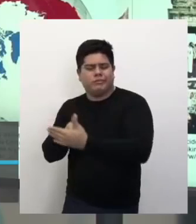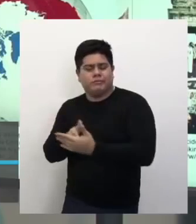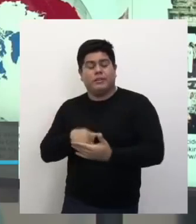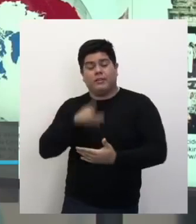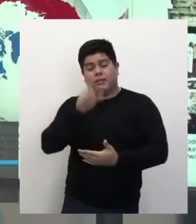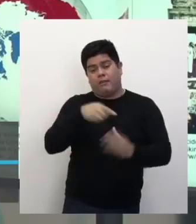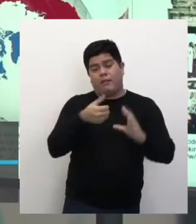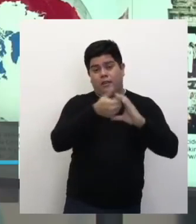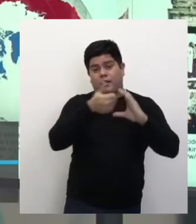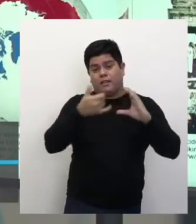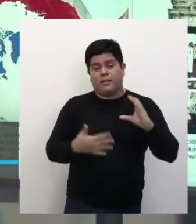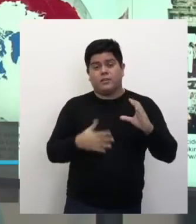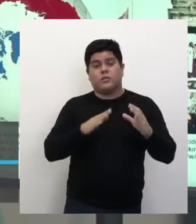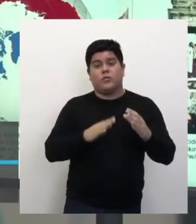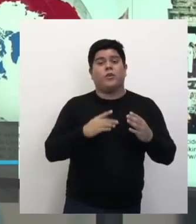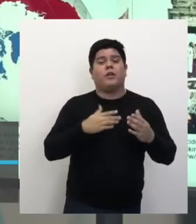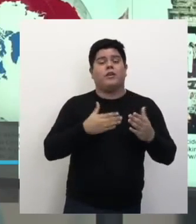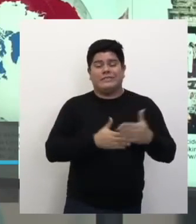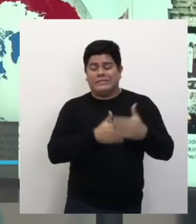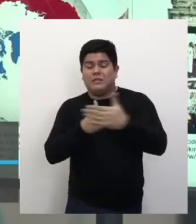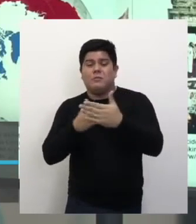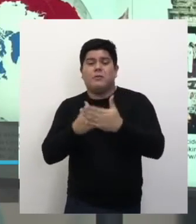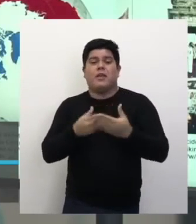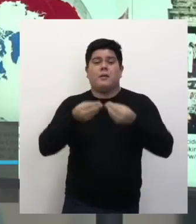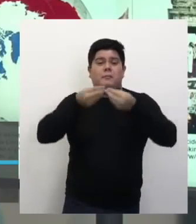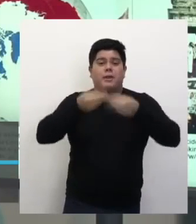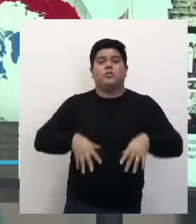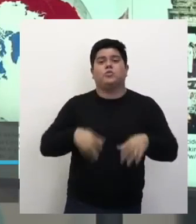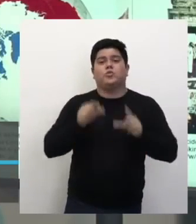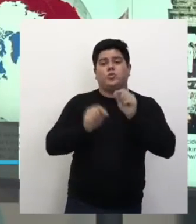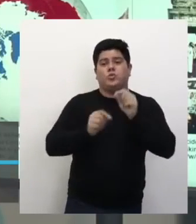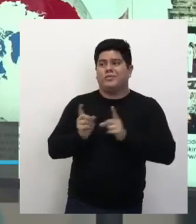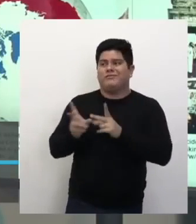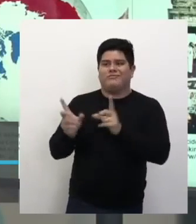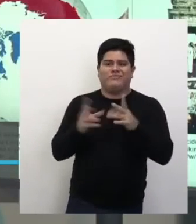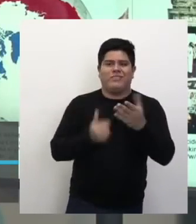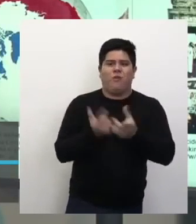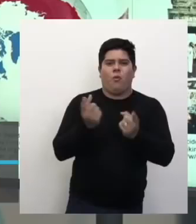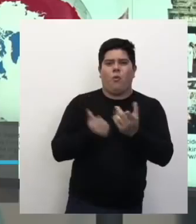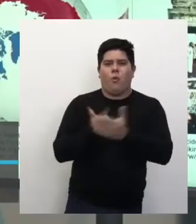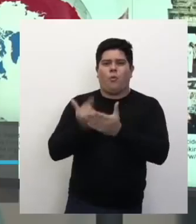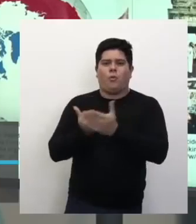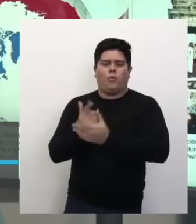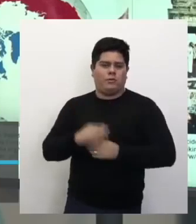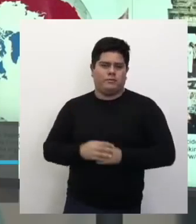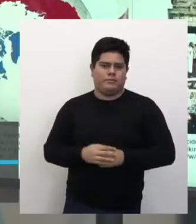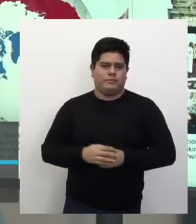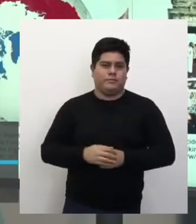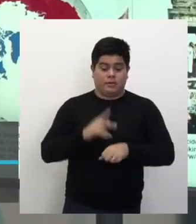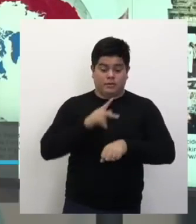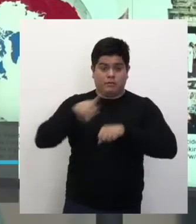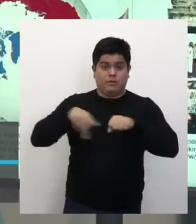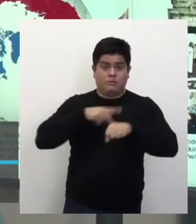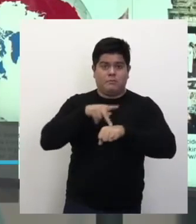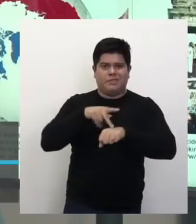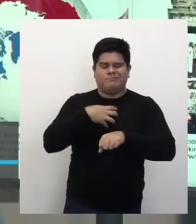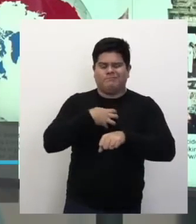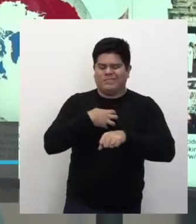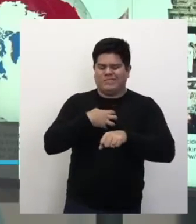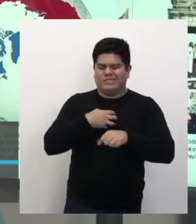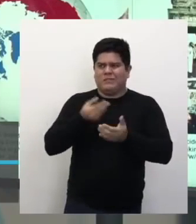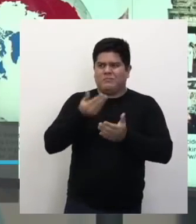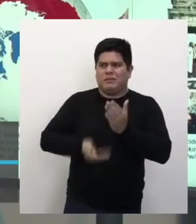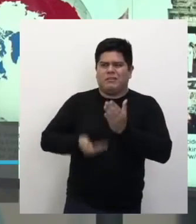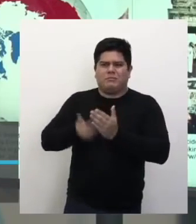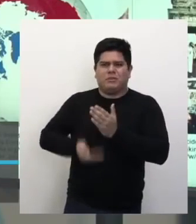da globalização, ela acaba prejudicando o comércio, né? Então, quando um país se sente prejudicado, né, ele